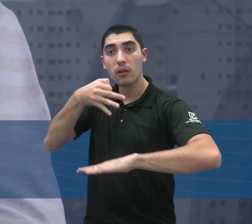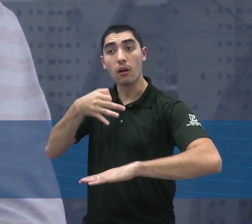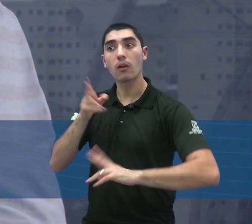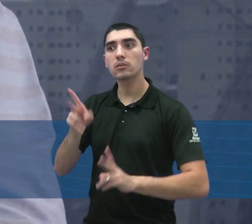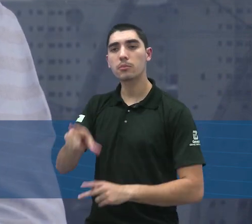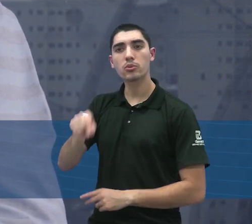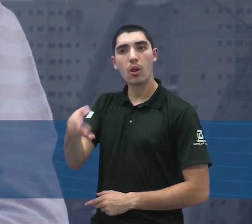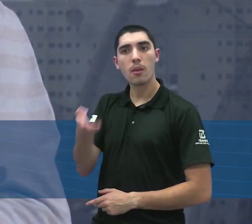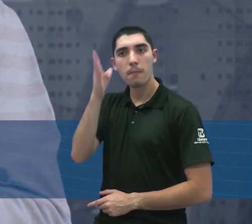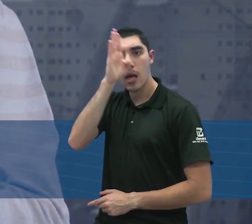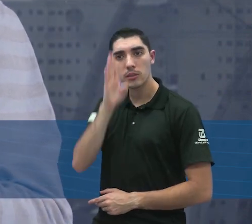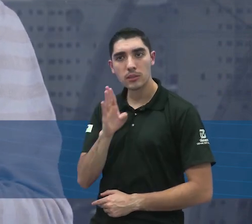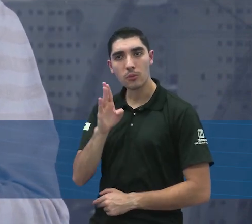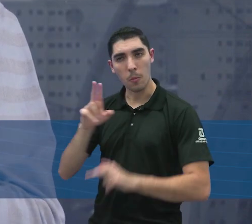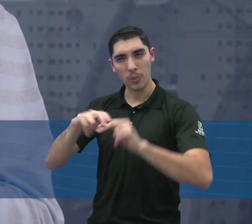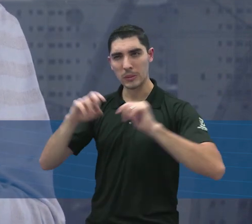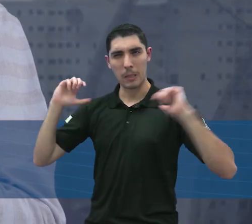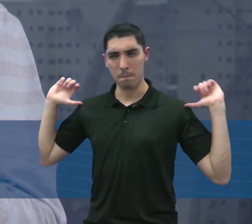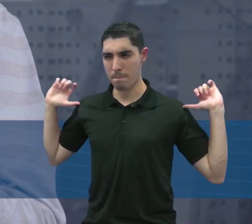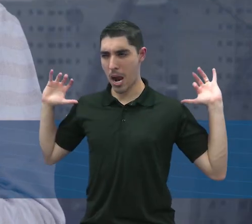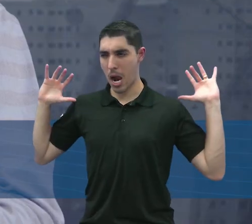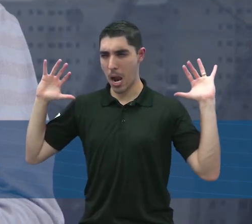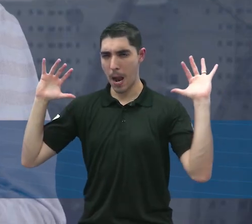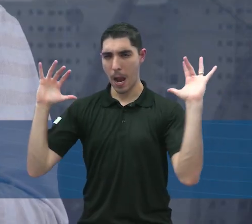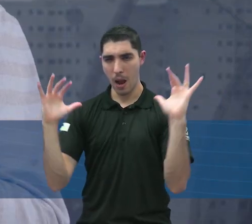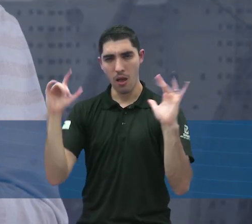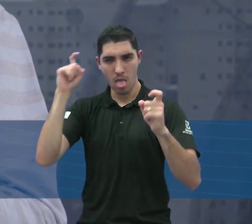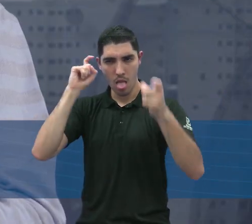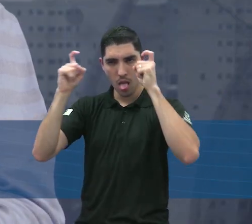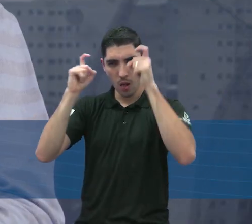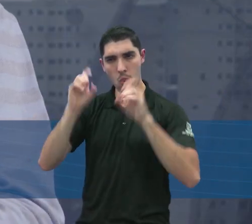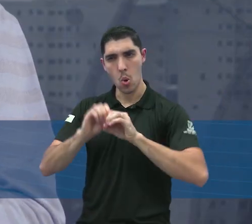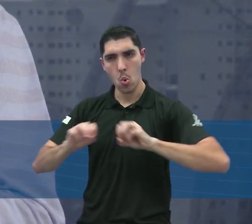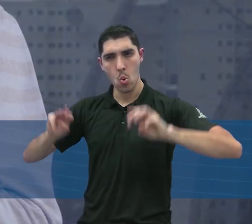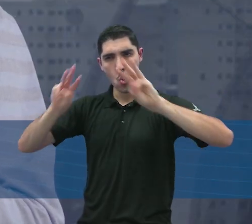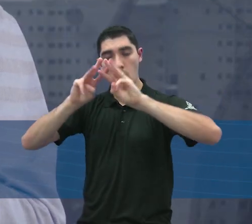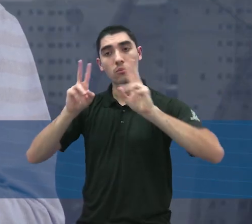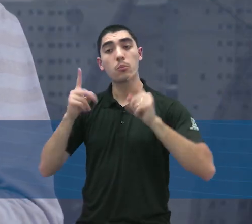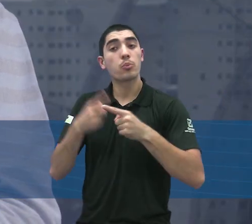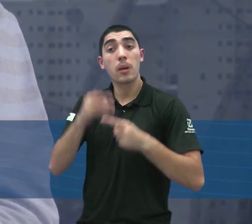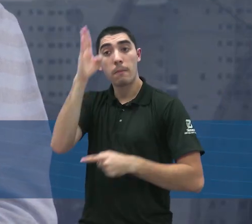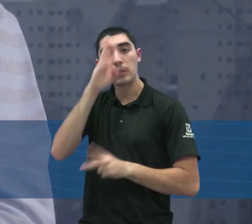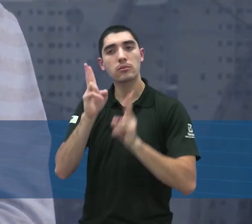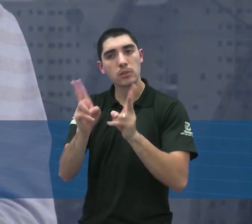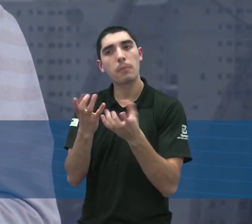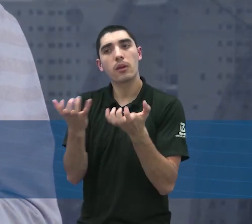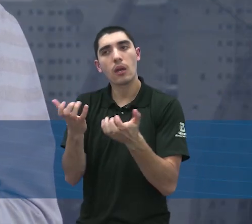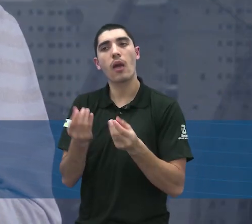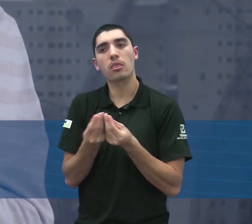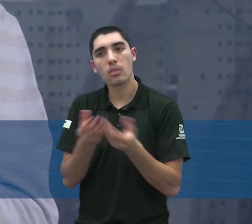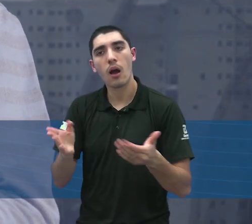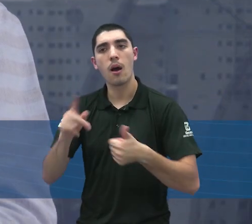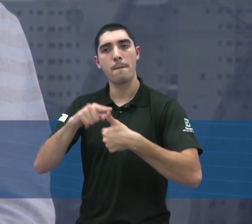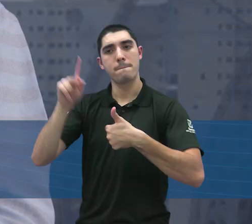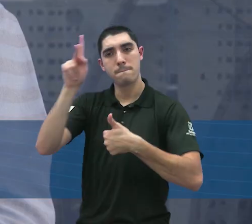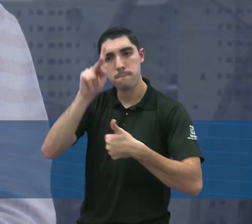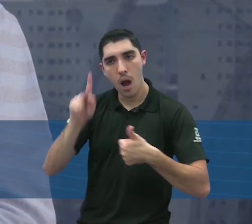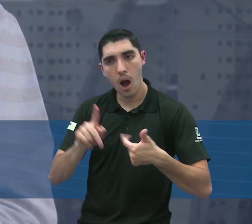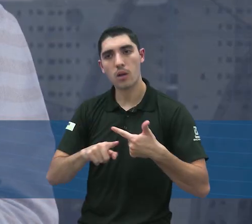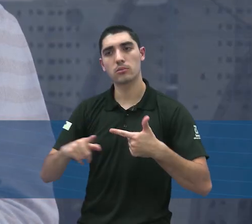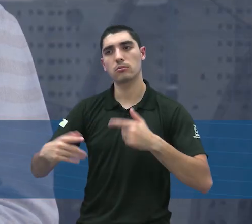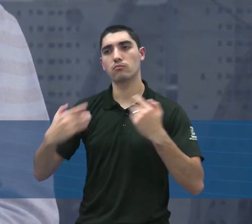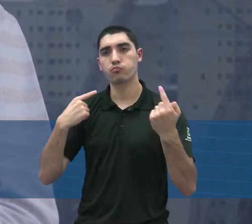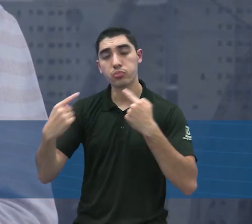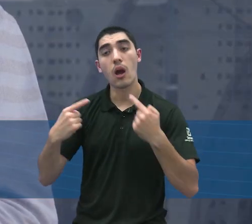modo que o Brasil, ao ter essa ideia de buscar sempre a negociação, a paz, o diálogo, ele foi escolhido como um país